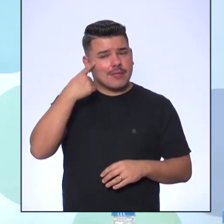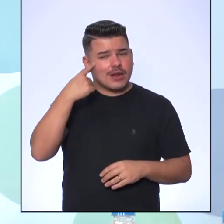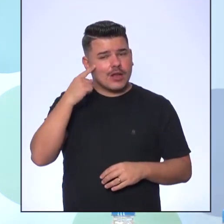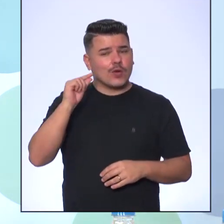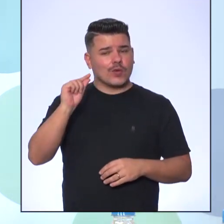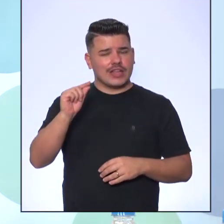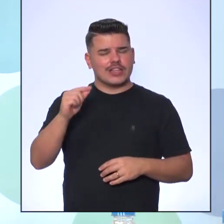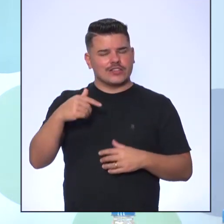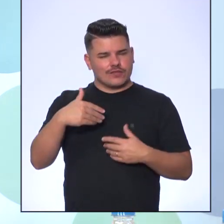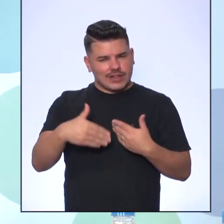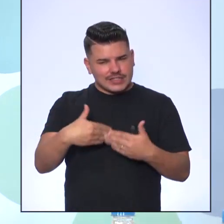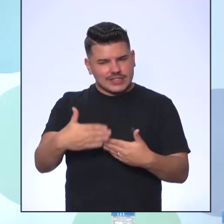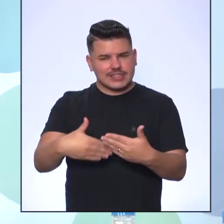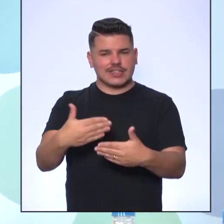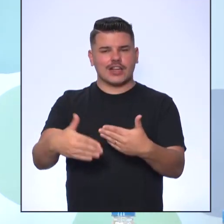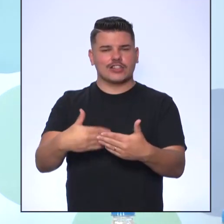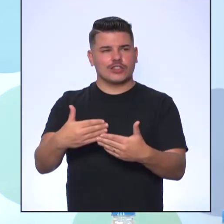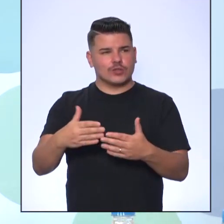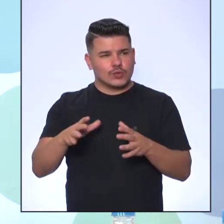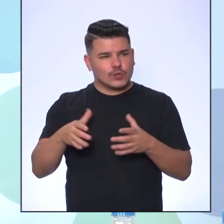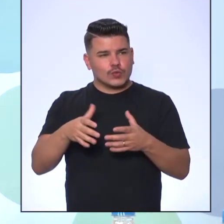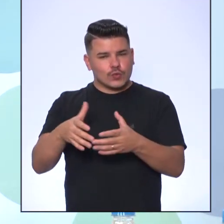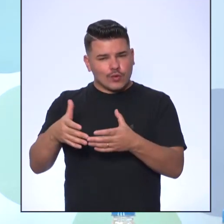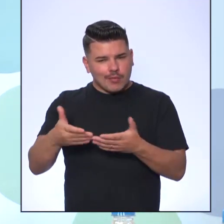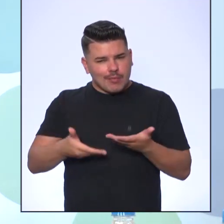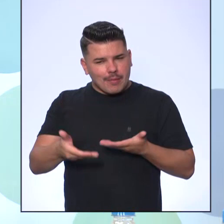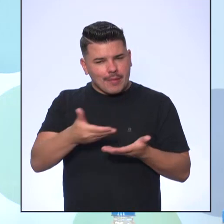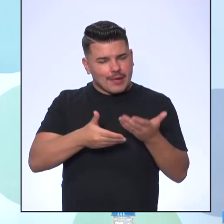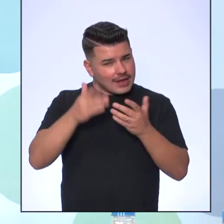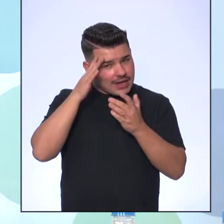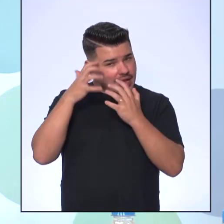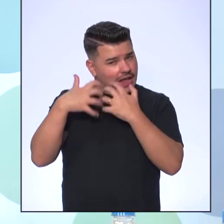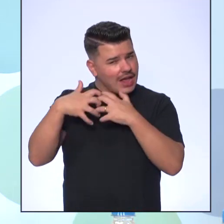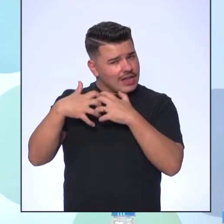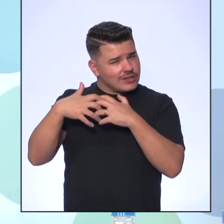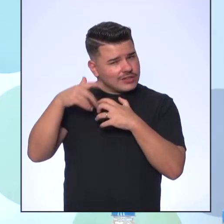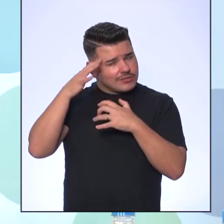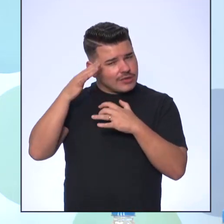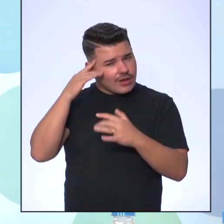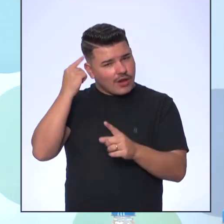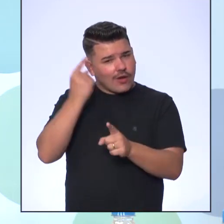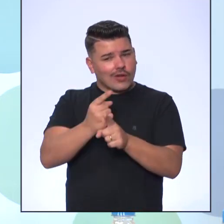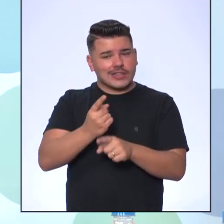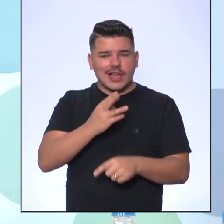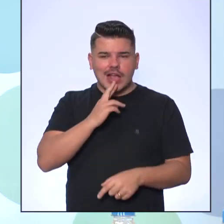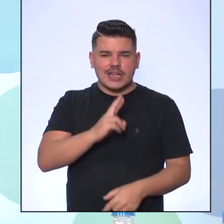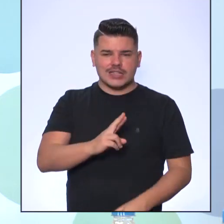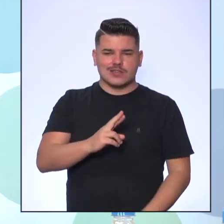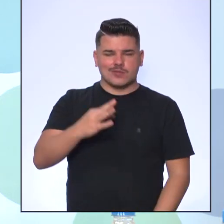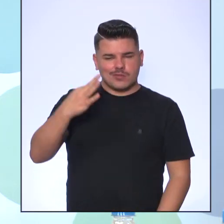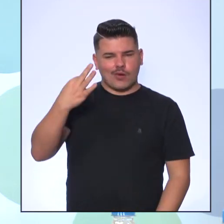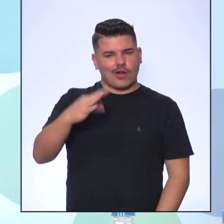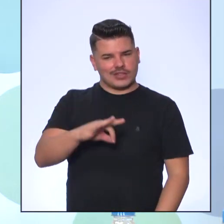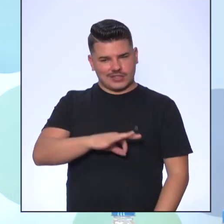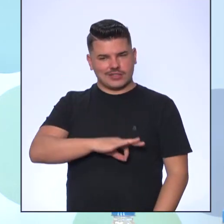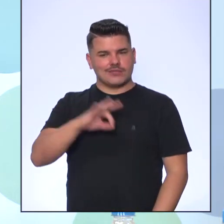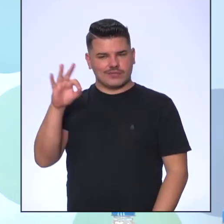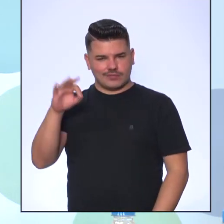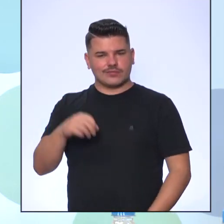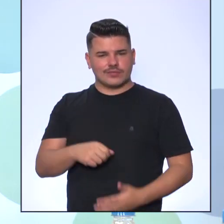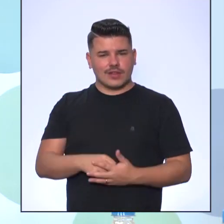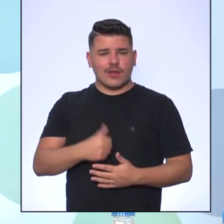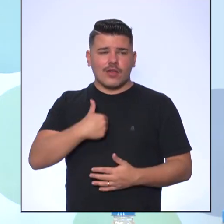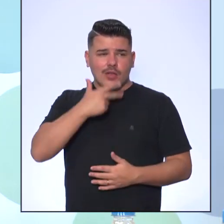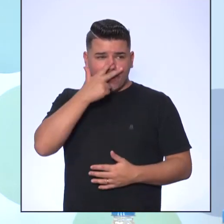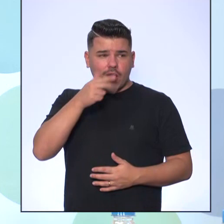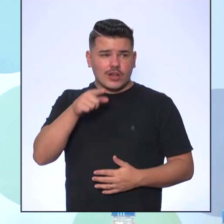vai desencadeando uma sequência de raciocínios onde você chega a uma determinada solução, né? Então, acho